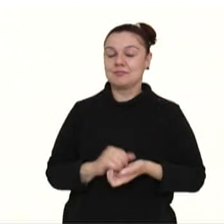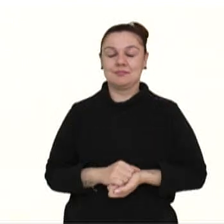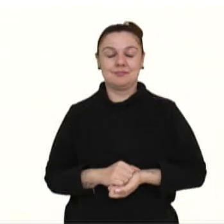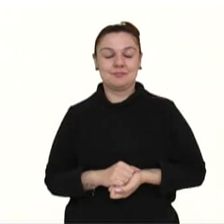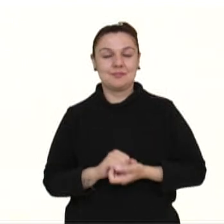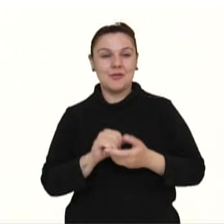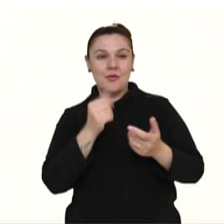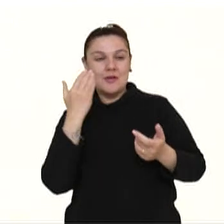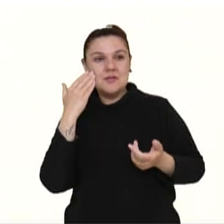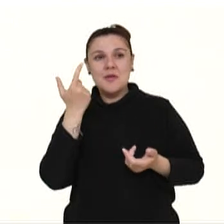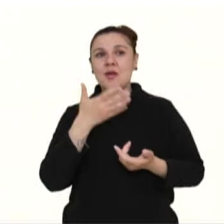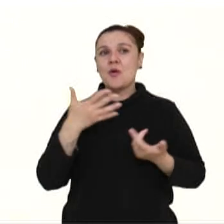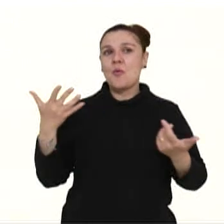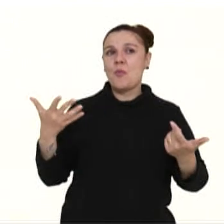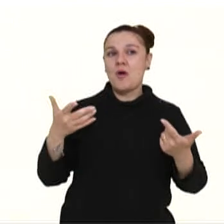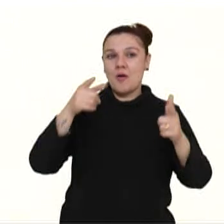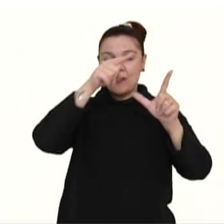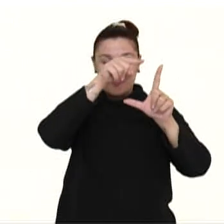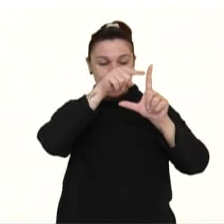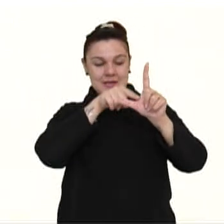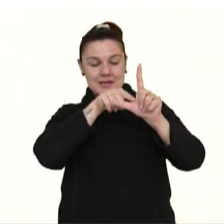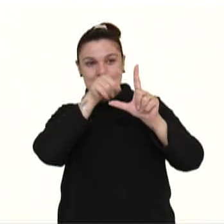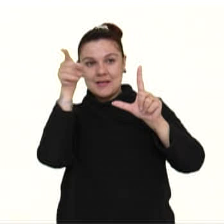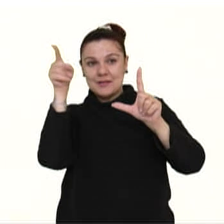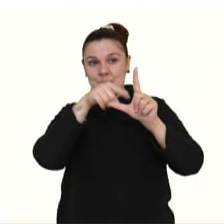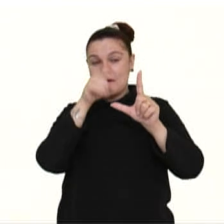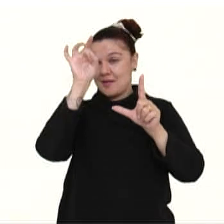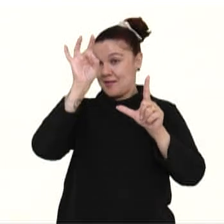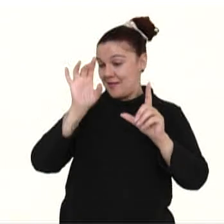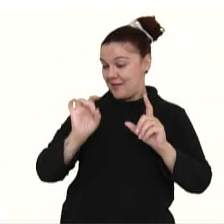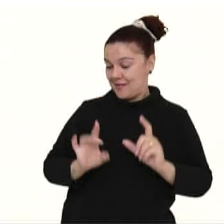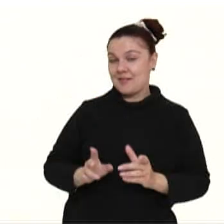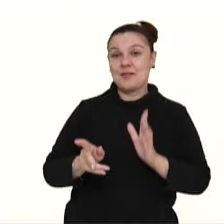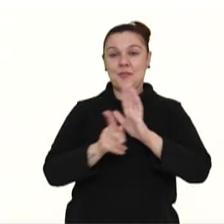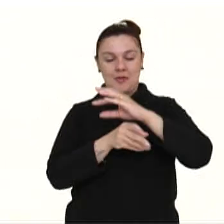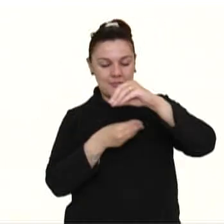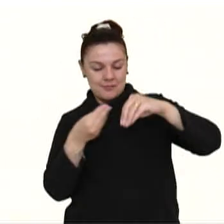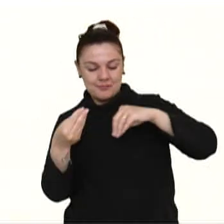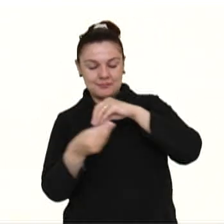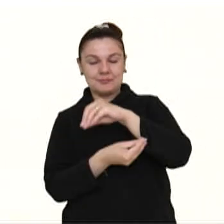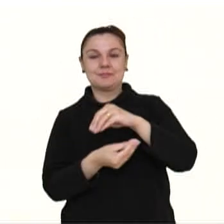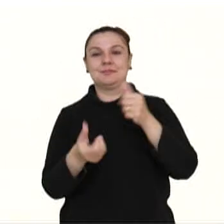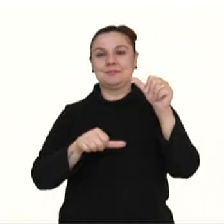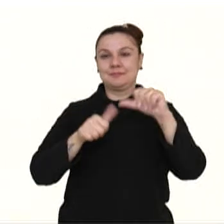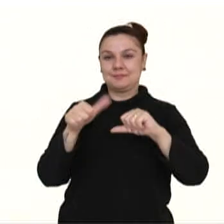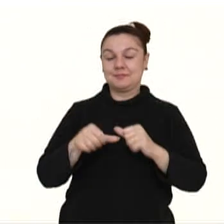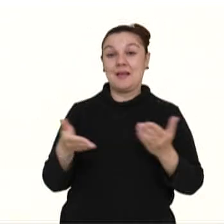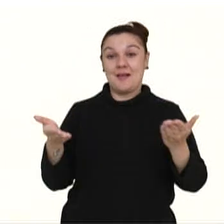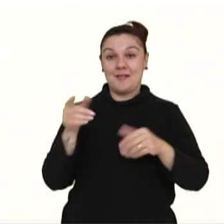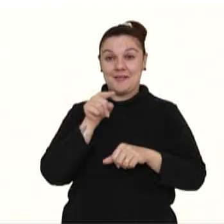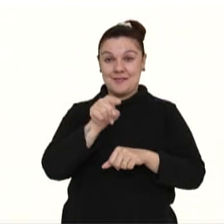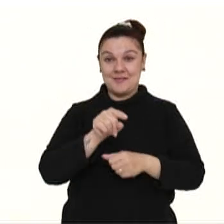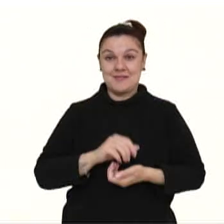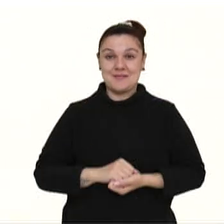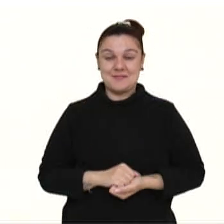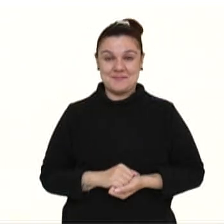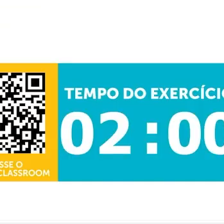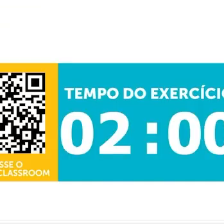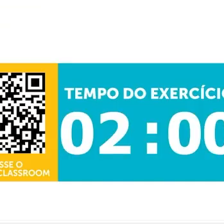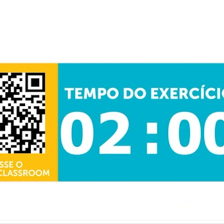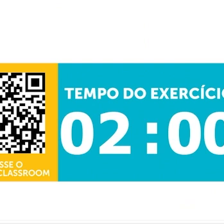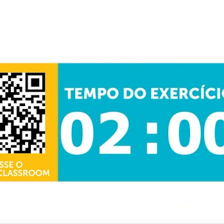ele quer saber qual das linhas representa cada um dos envolvidos aí nessa reação. Agora é com vocês.